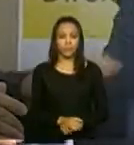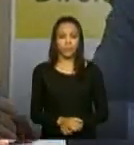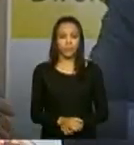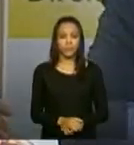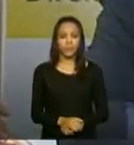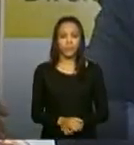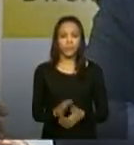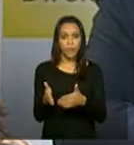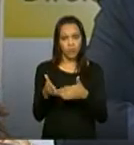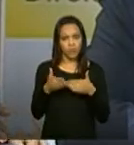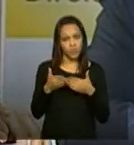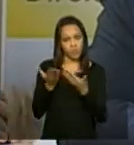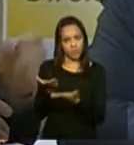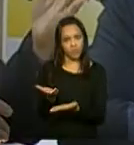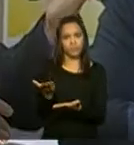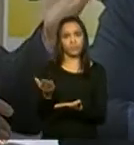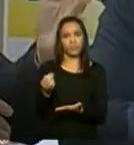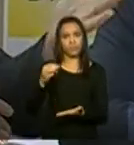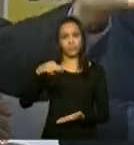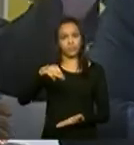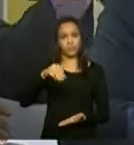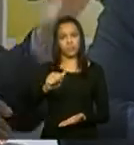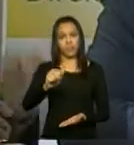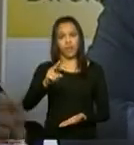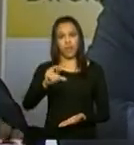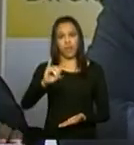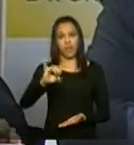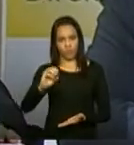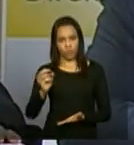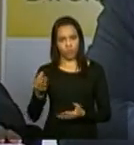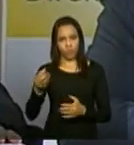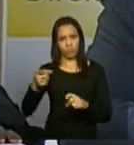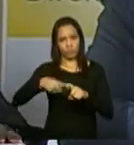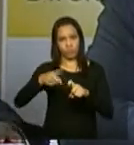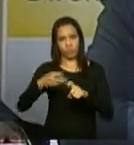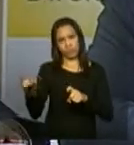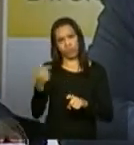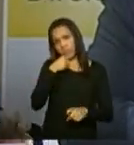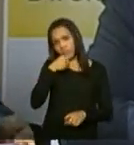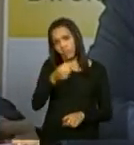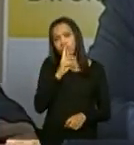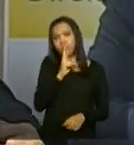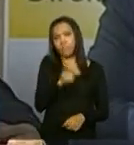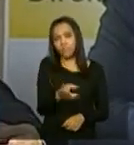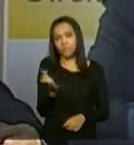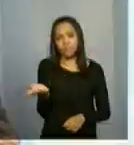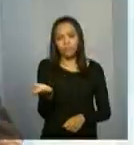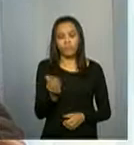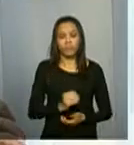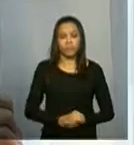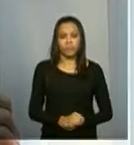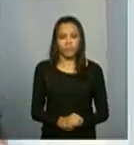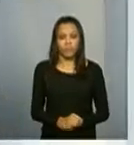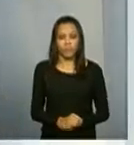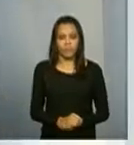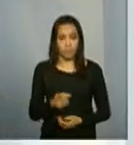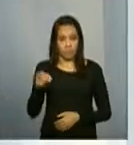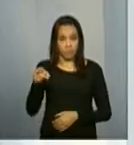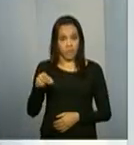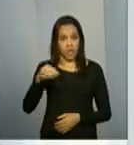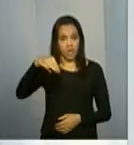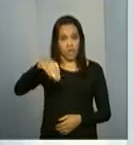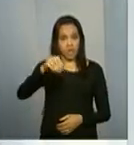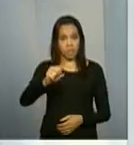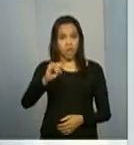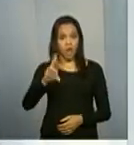nem se permite que o sim do maranhão sem fim o doutor mário é